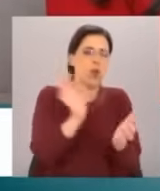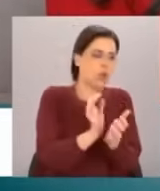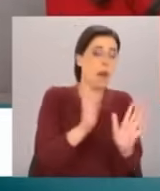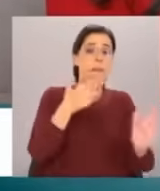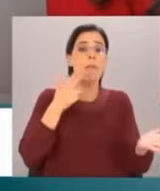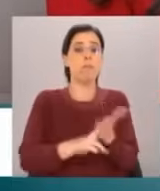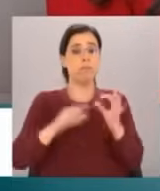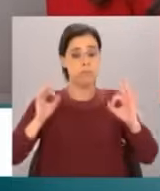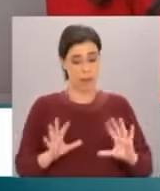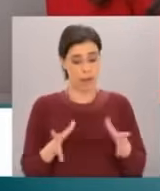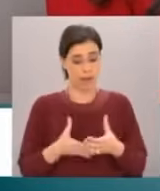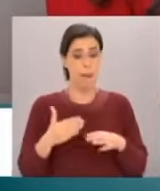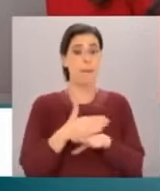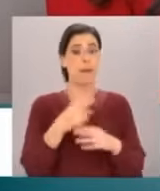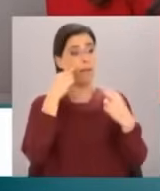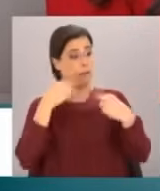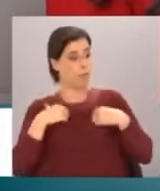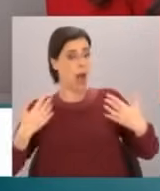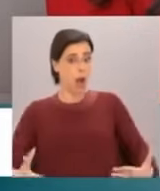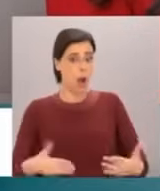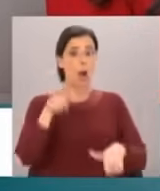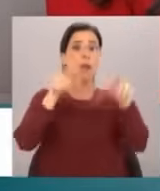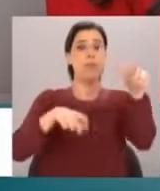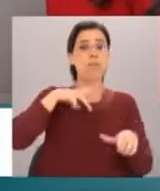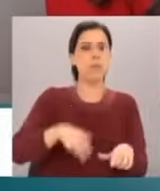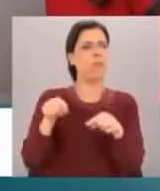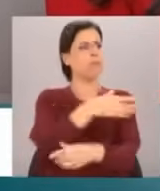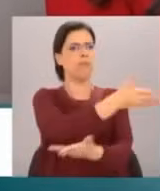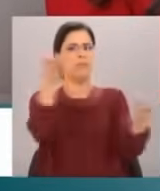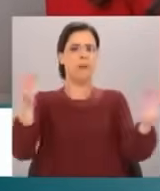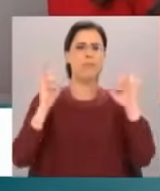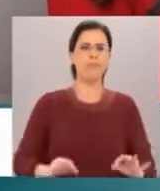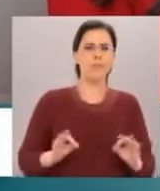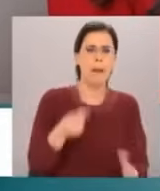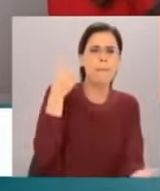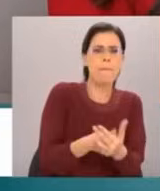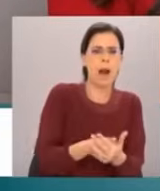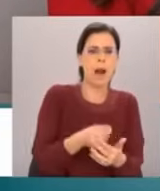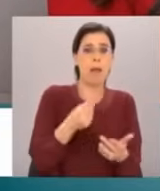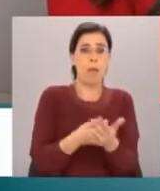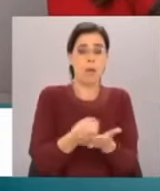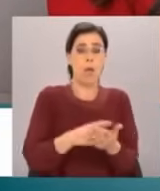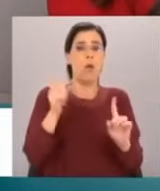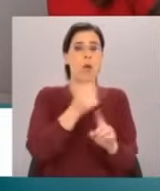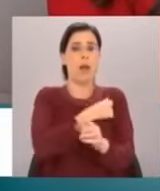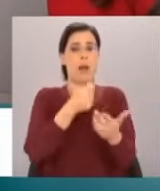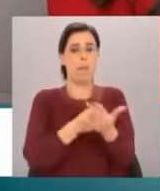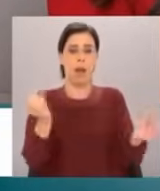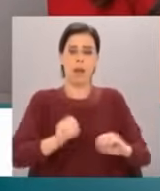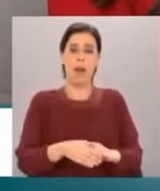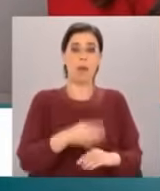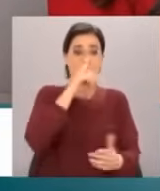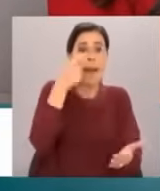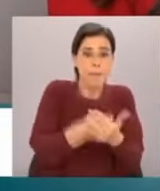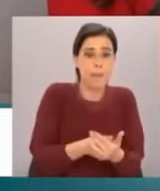a verdade é que a Gran em princípio haver algum peso comuns aqueles que verdadeiramente é pago não é que não paga nada não estão nas casas que não paga